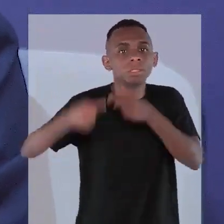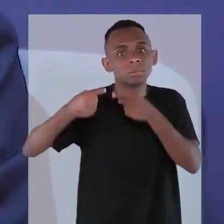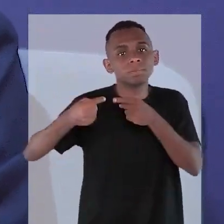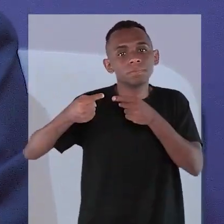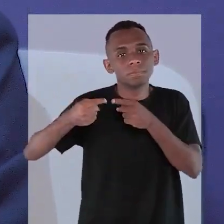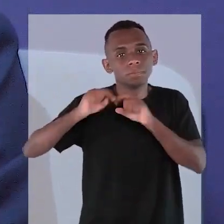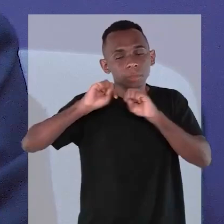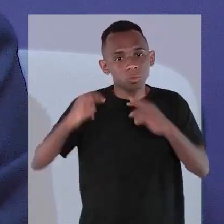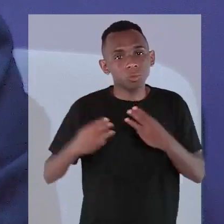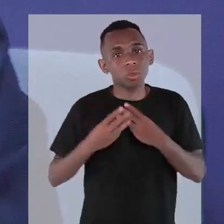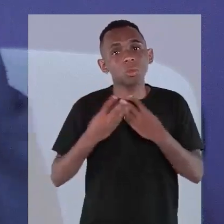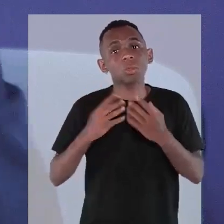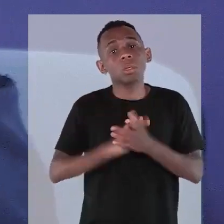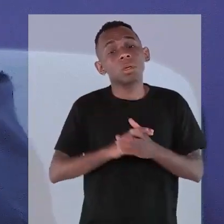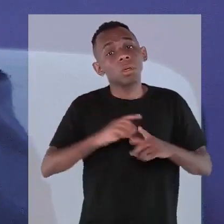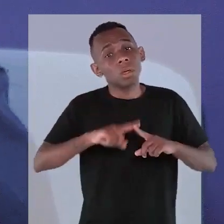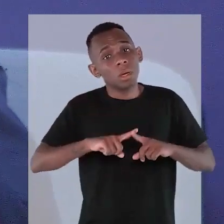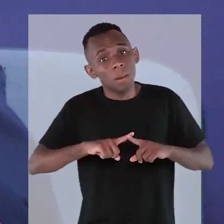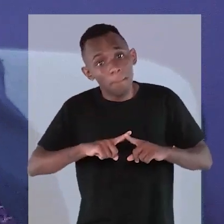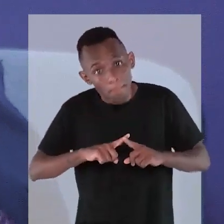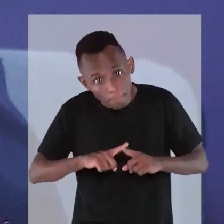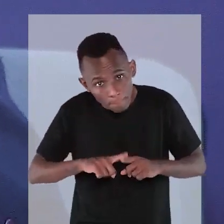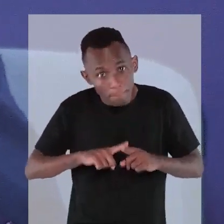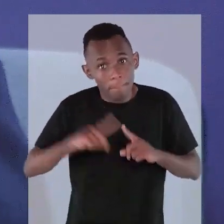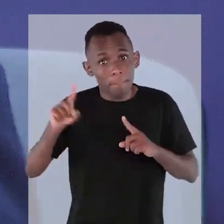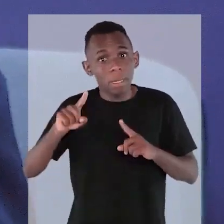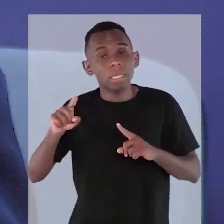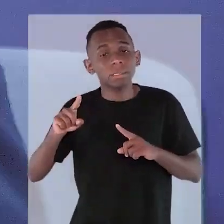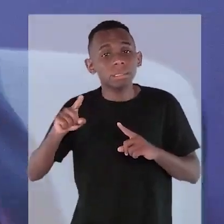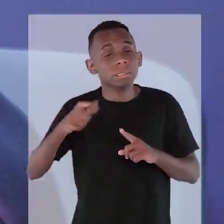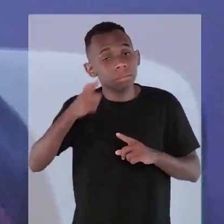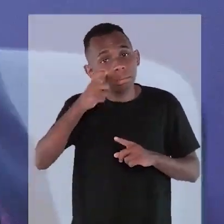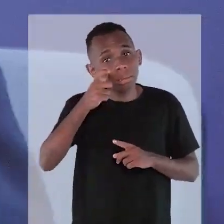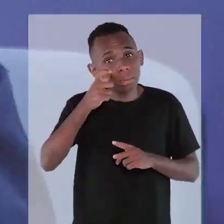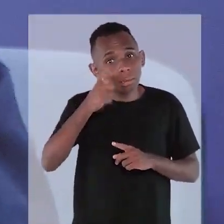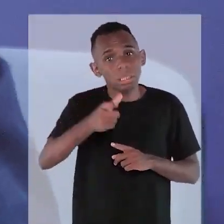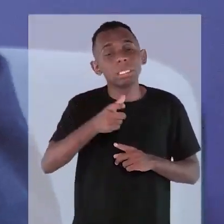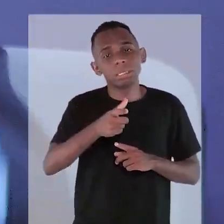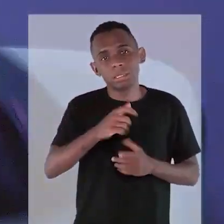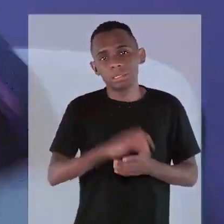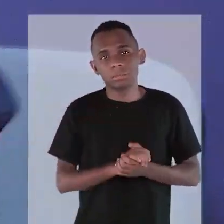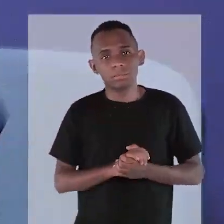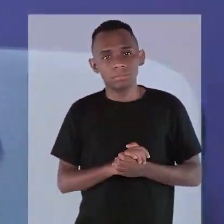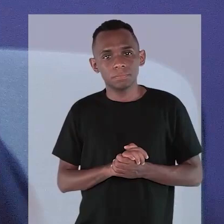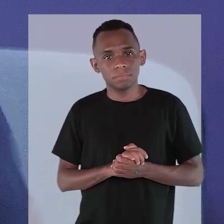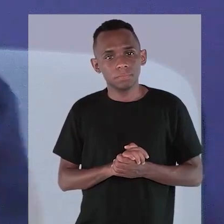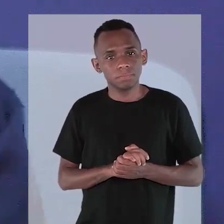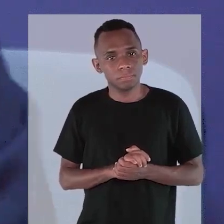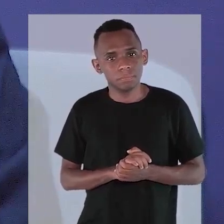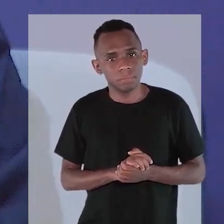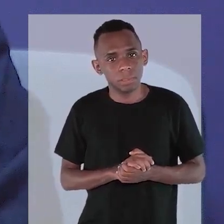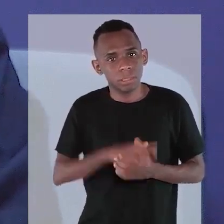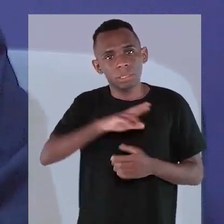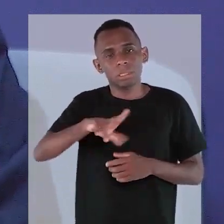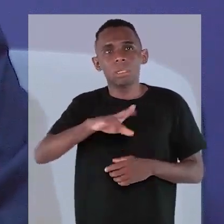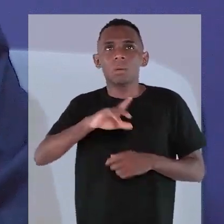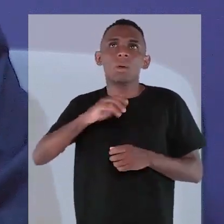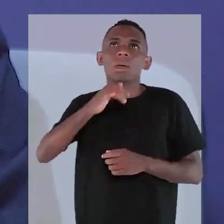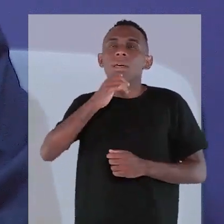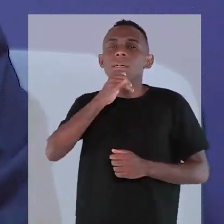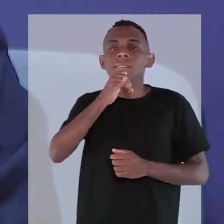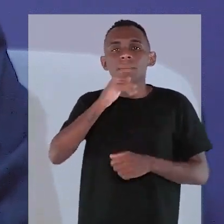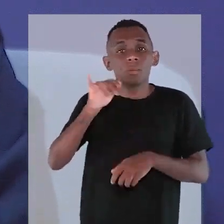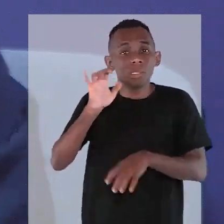judeus, mas o fascismo austríaco é muito interessante nessa nova articulação de não é um Estado que interfere na